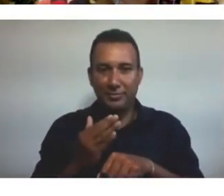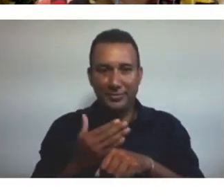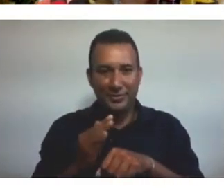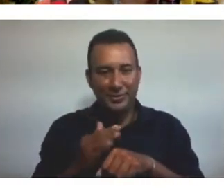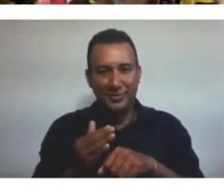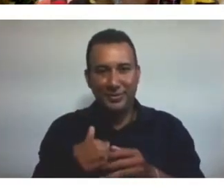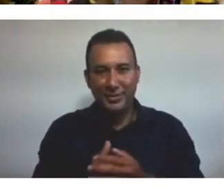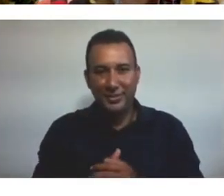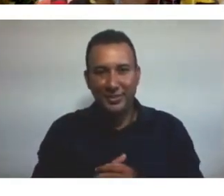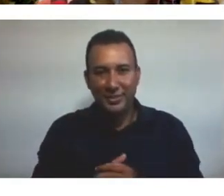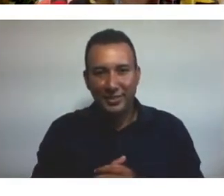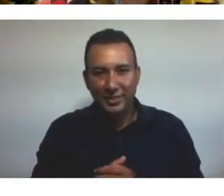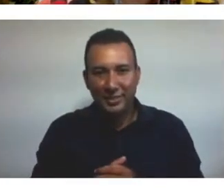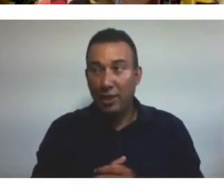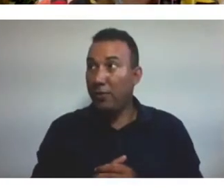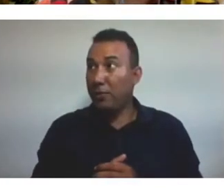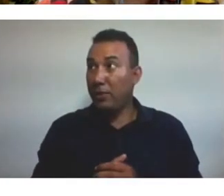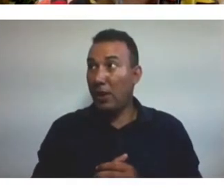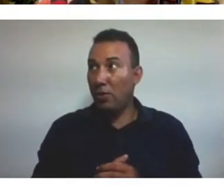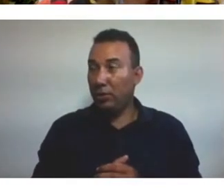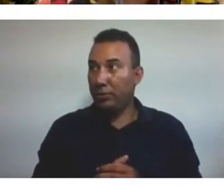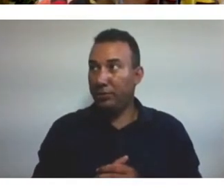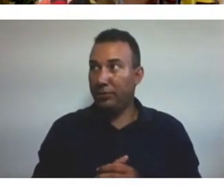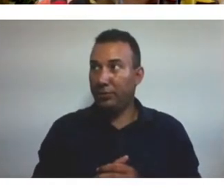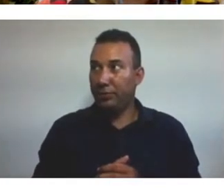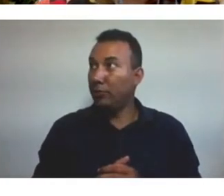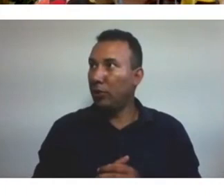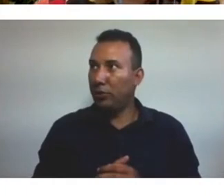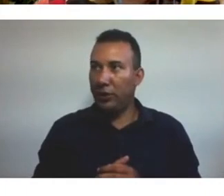canal. Próximo.